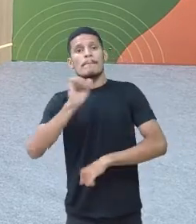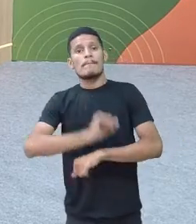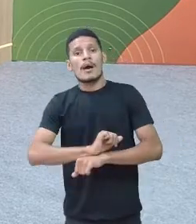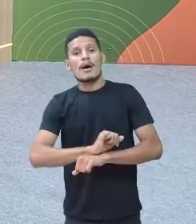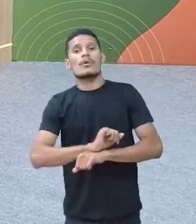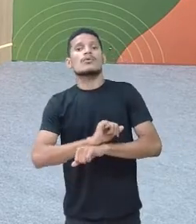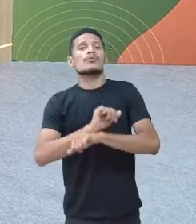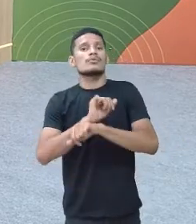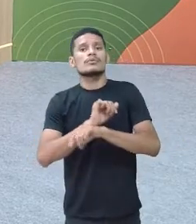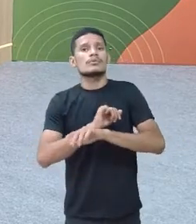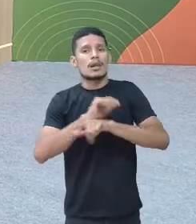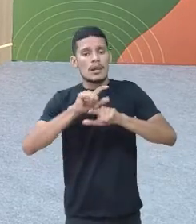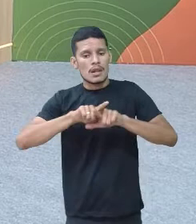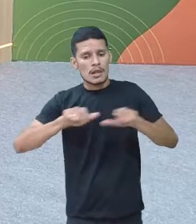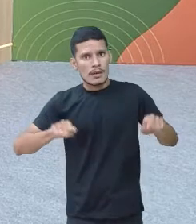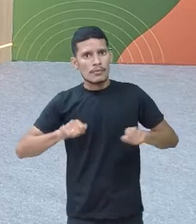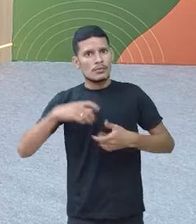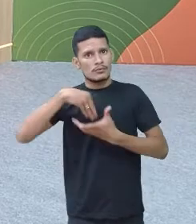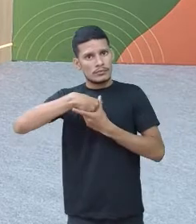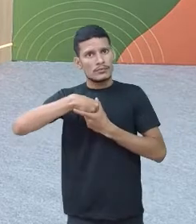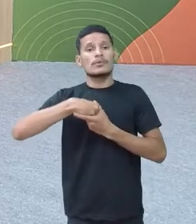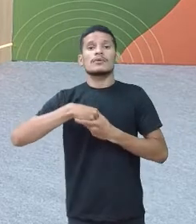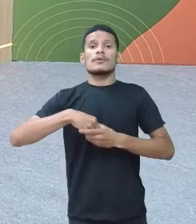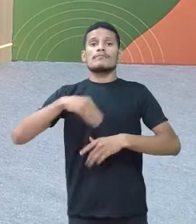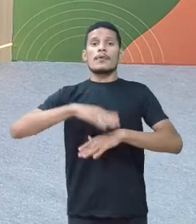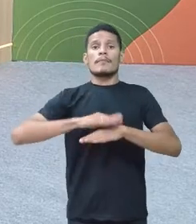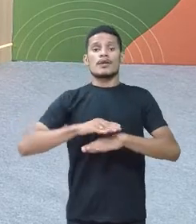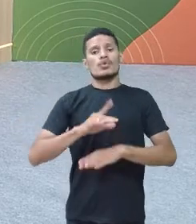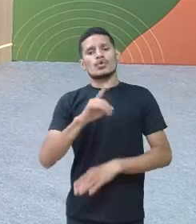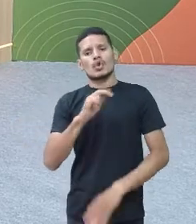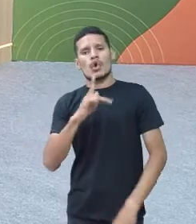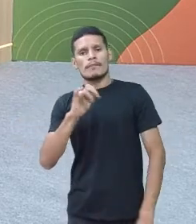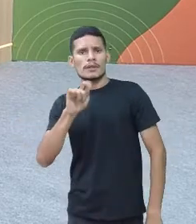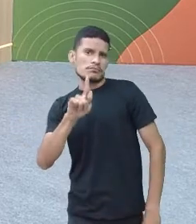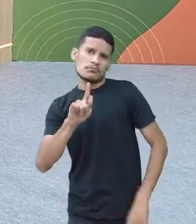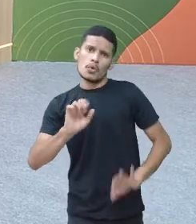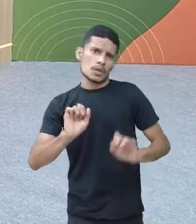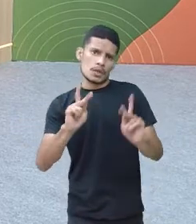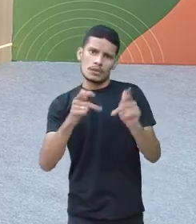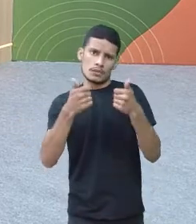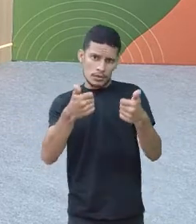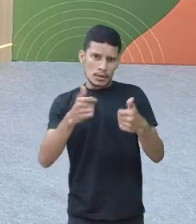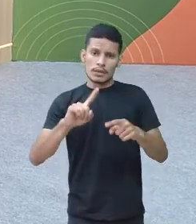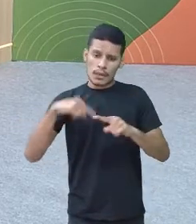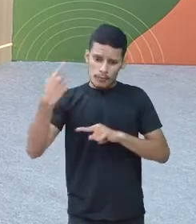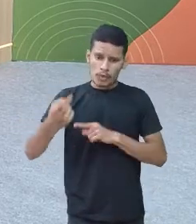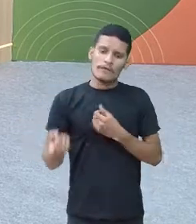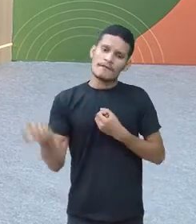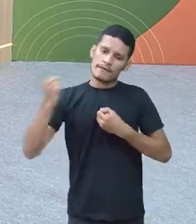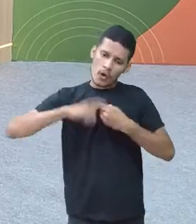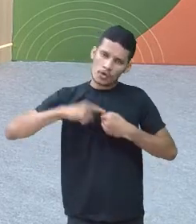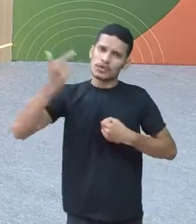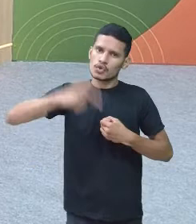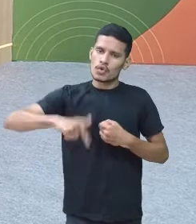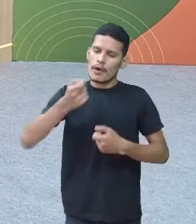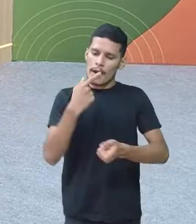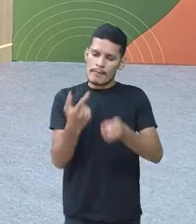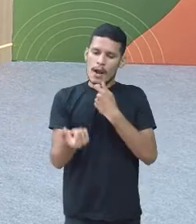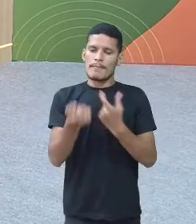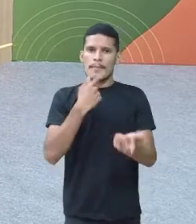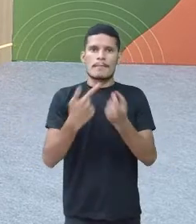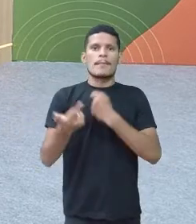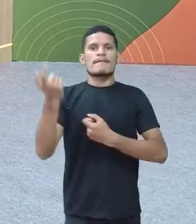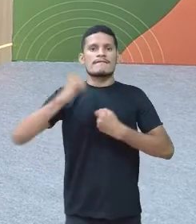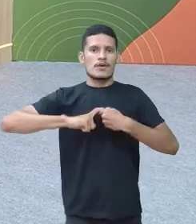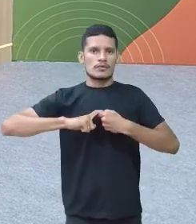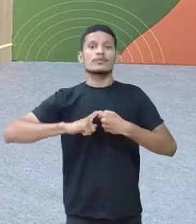faço a limpeza do organismo, e aí quando eu fizer o exame de doping vai dar tudo ok, né? E depois eu vou lá e tomo de novo, volto a fazer o